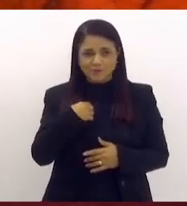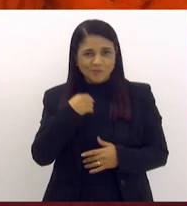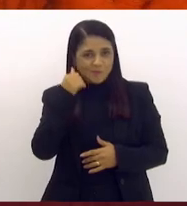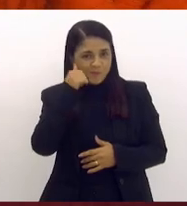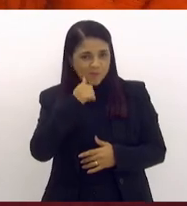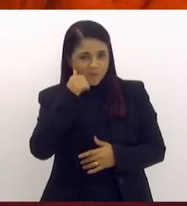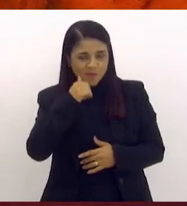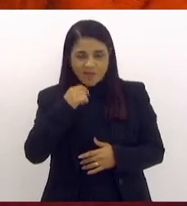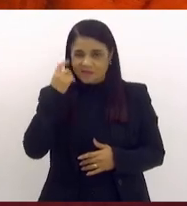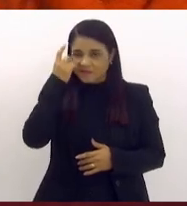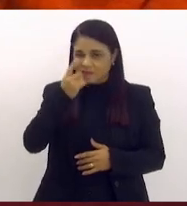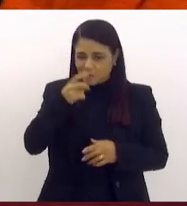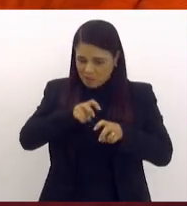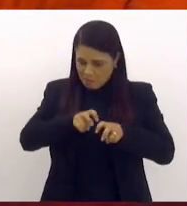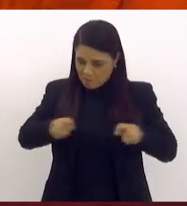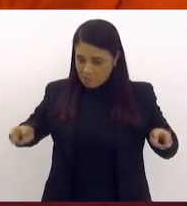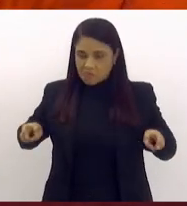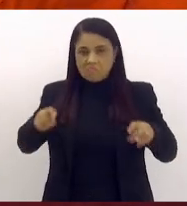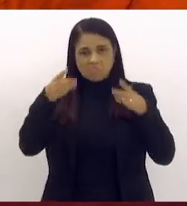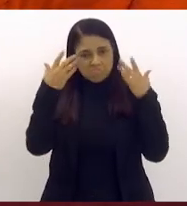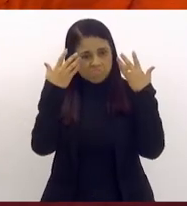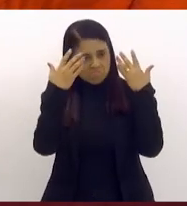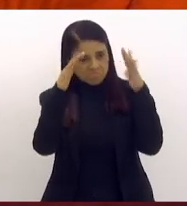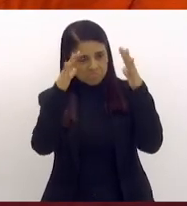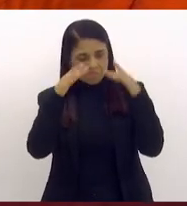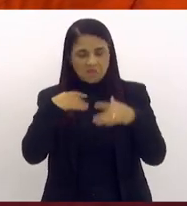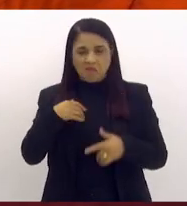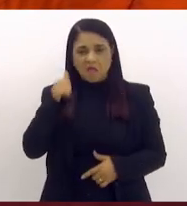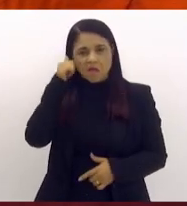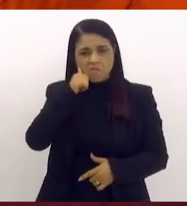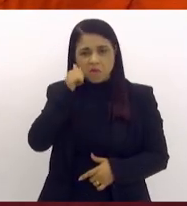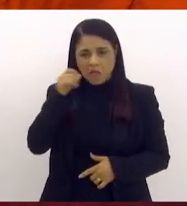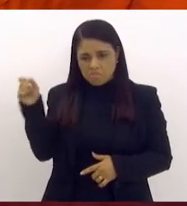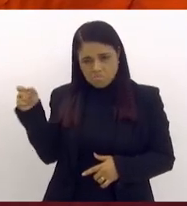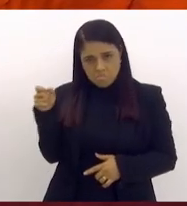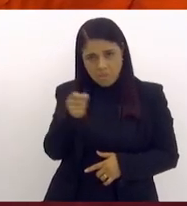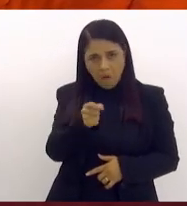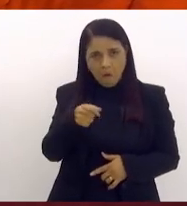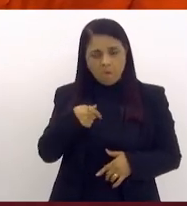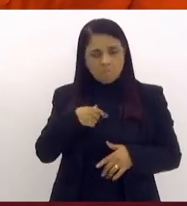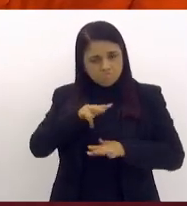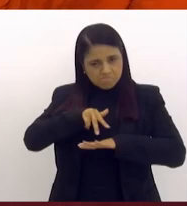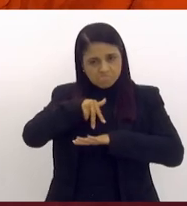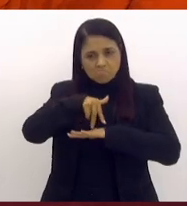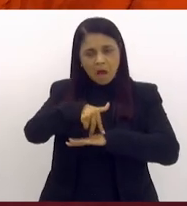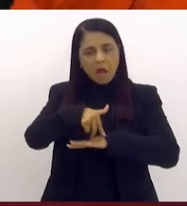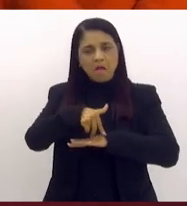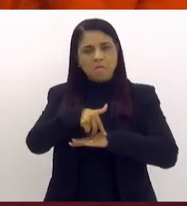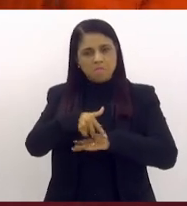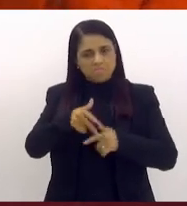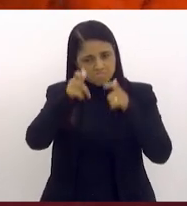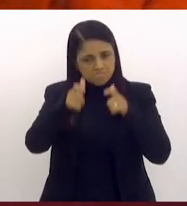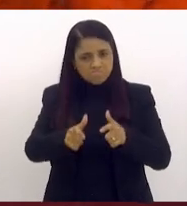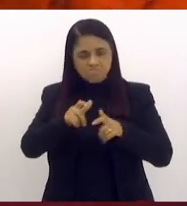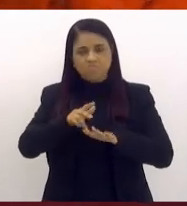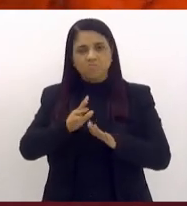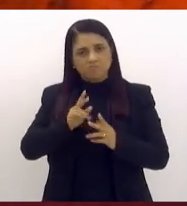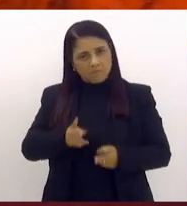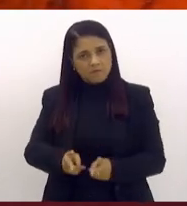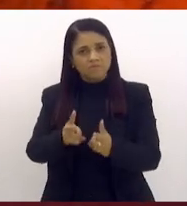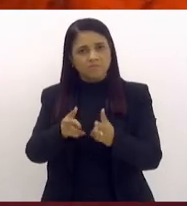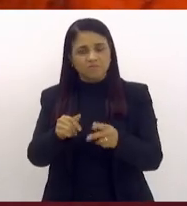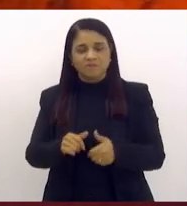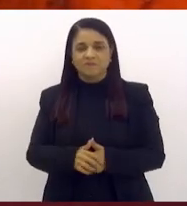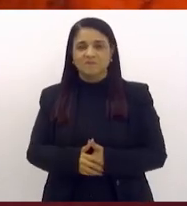mesa importante isso a mulher ganhando cada vez mais espaço que precisa e deve ser dela mesmo é